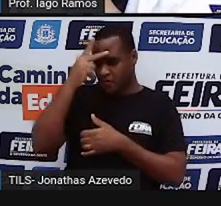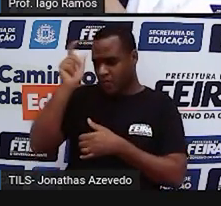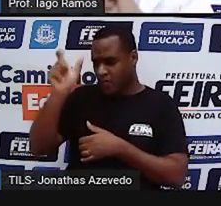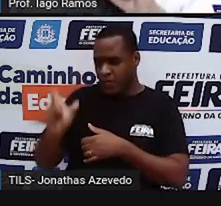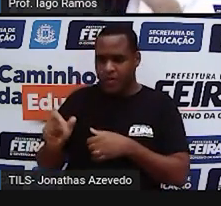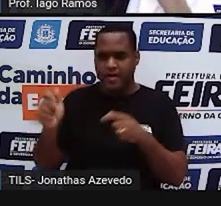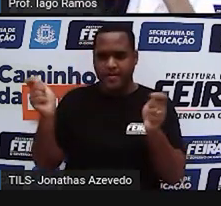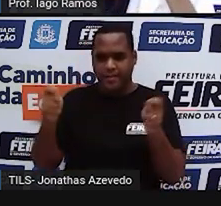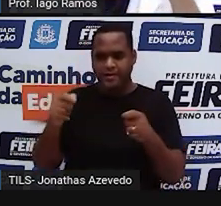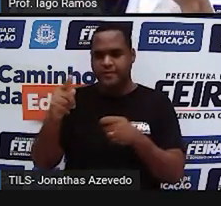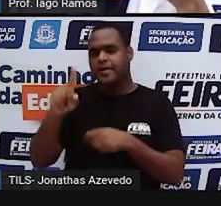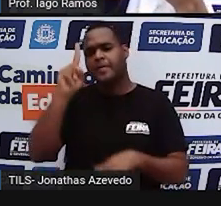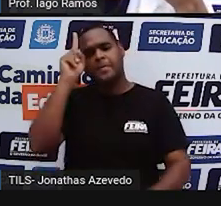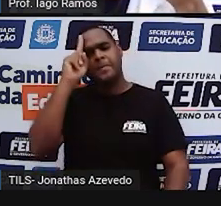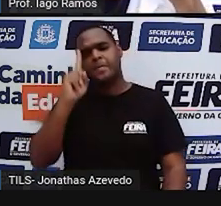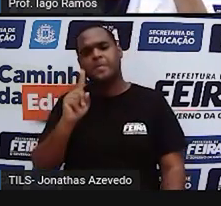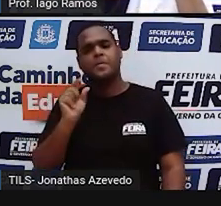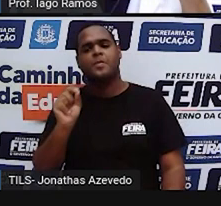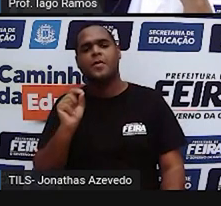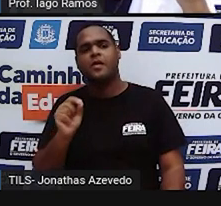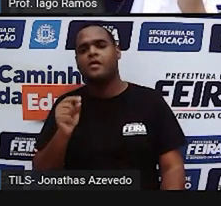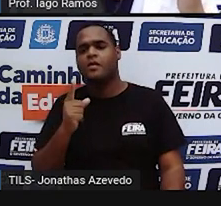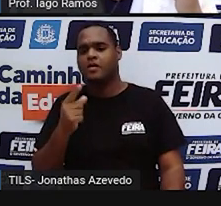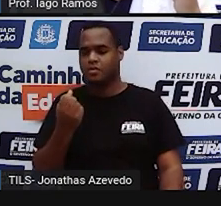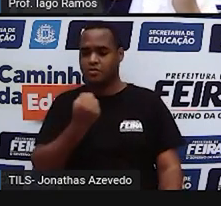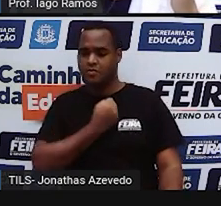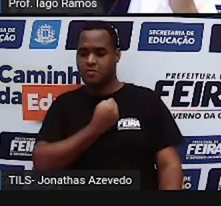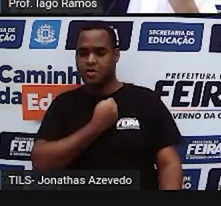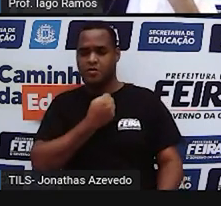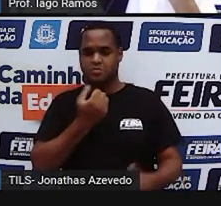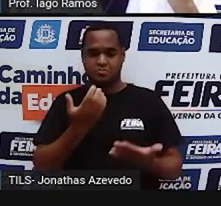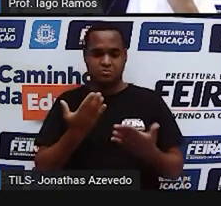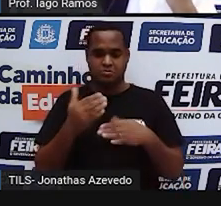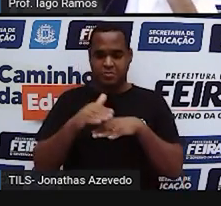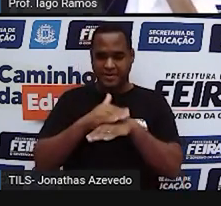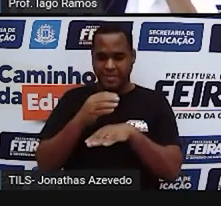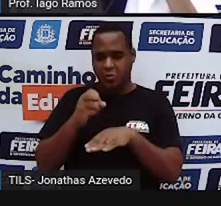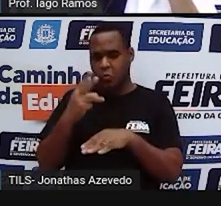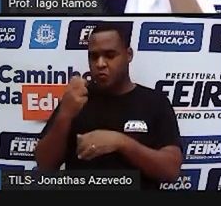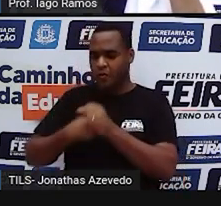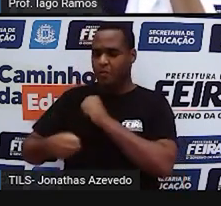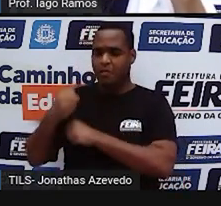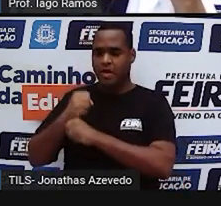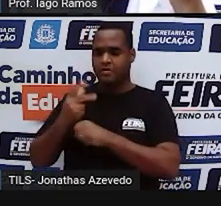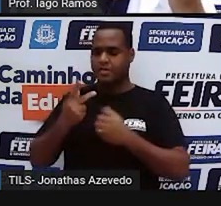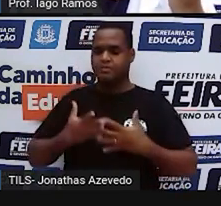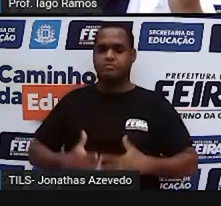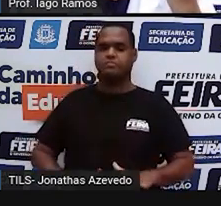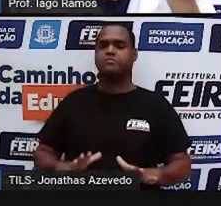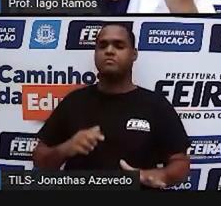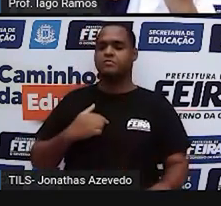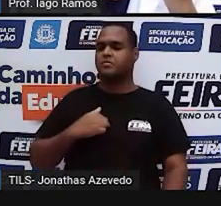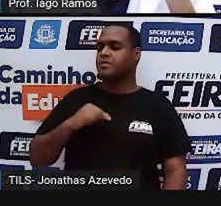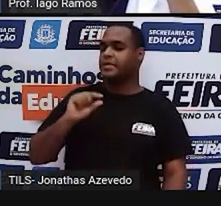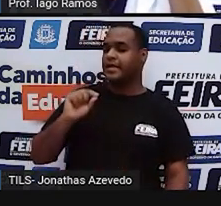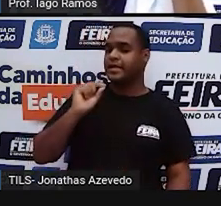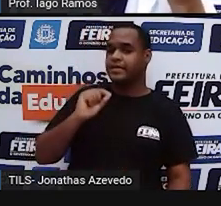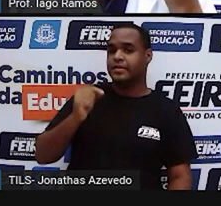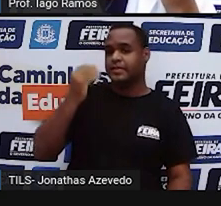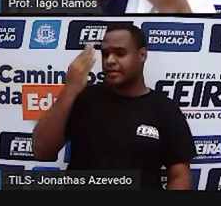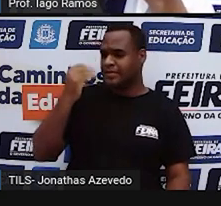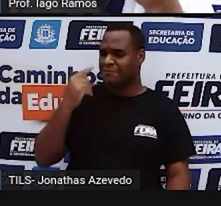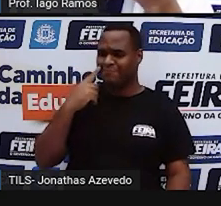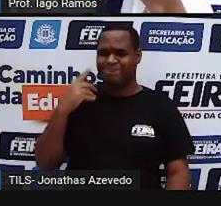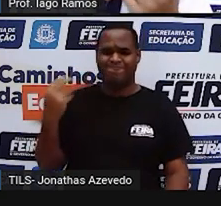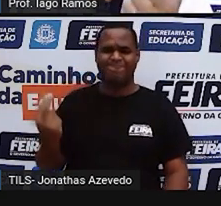você não pode saber o quanto ela calça nem um ano que ela nasceu porque você você vai descobrir eu